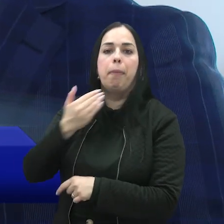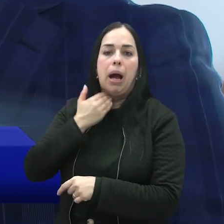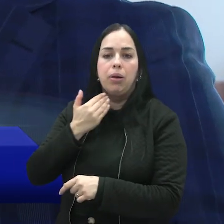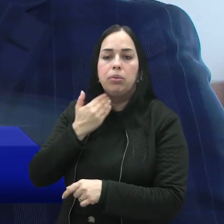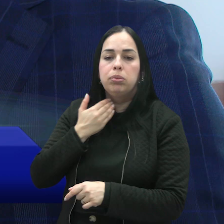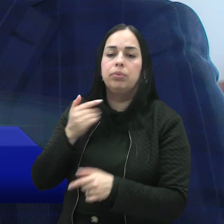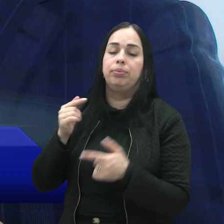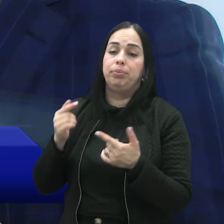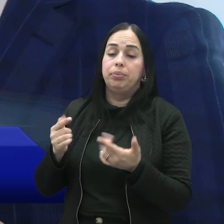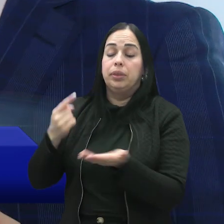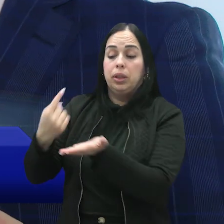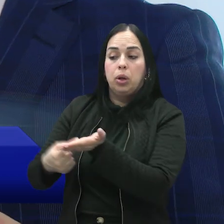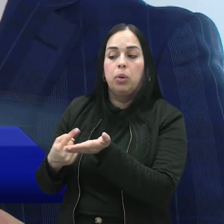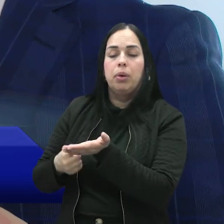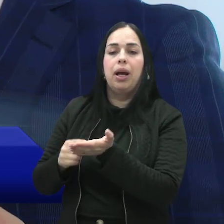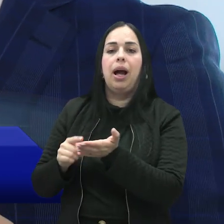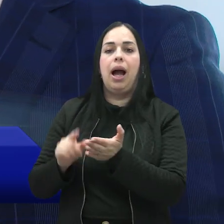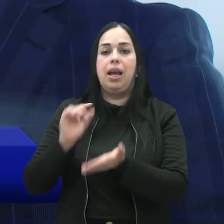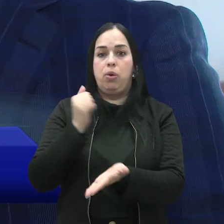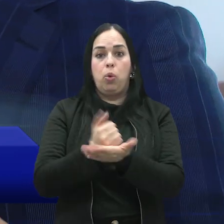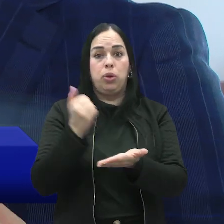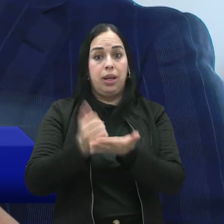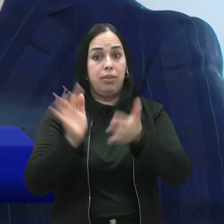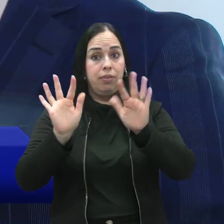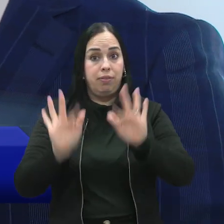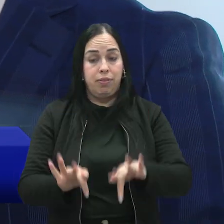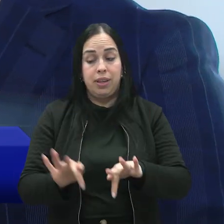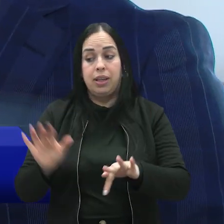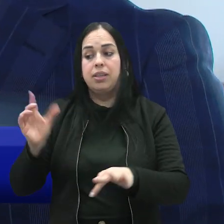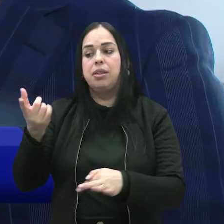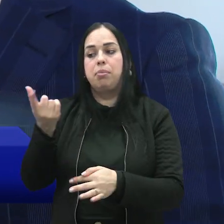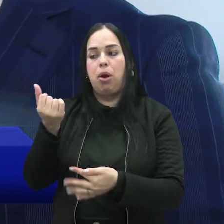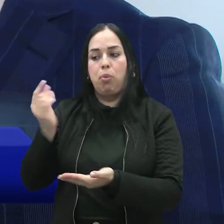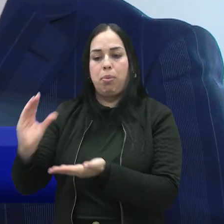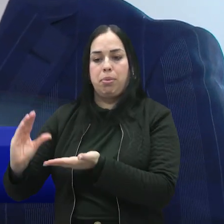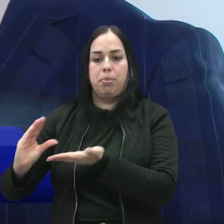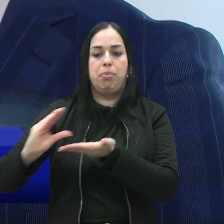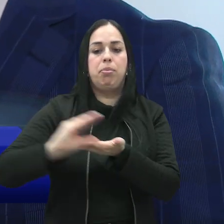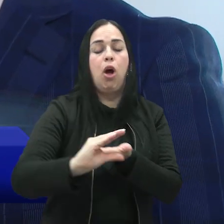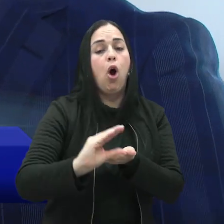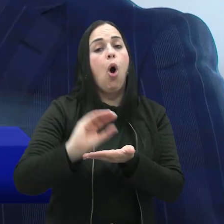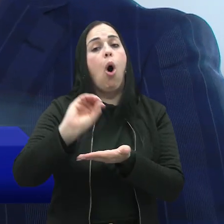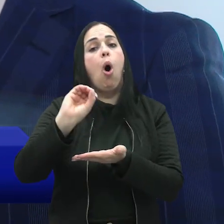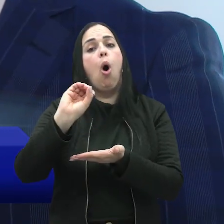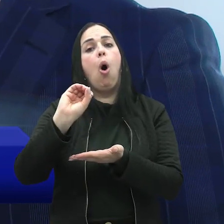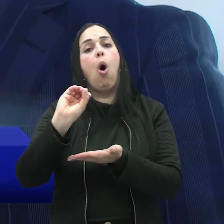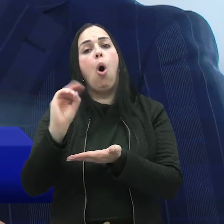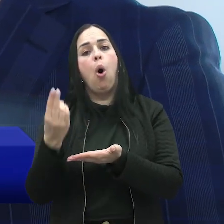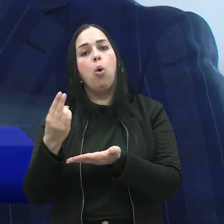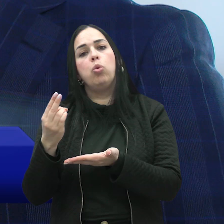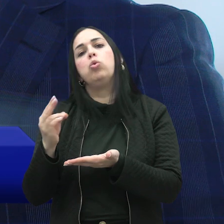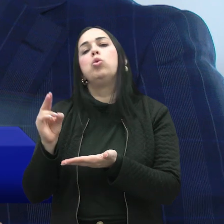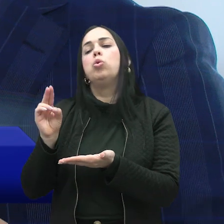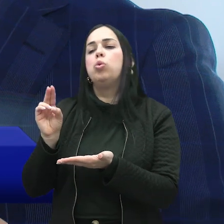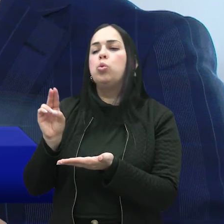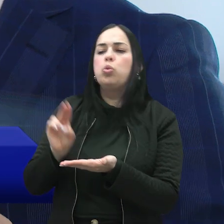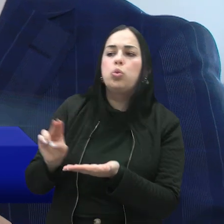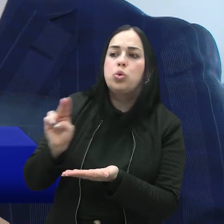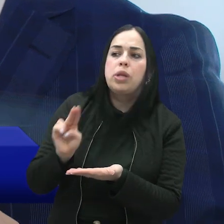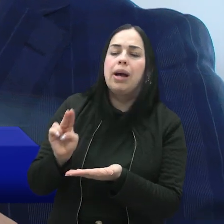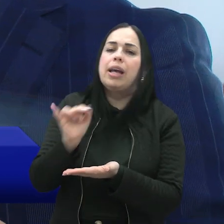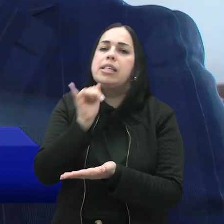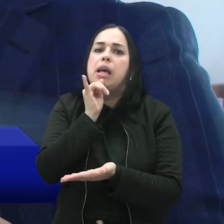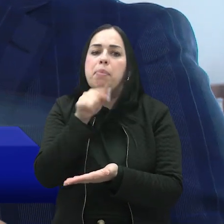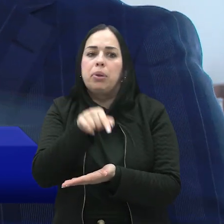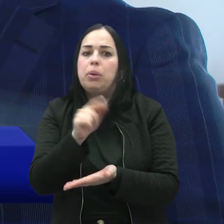você pactuar, e ao final do contrato ele pode ser devolvido ao locatário ou ser utilizado